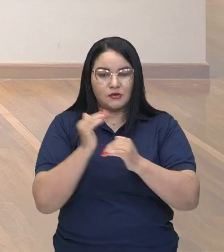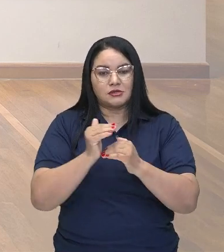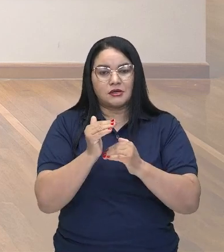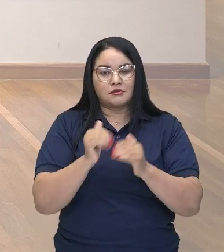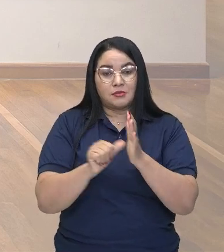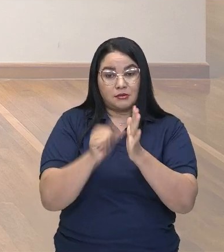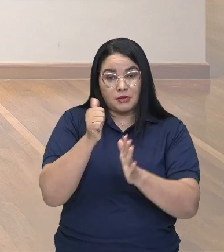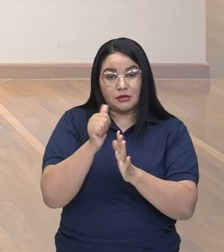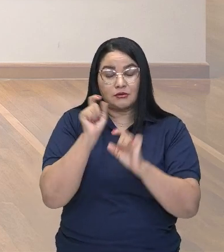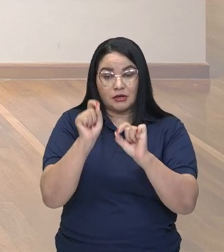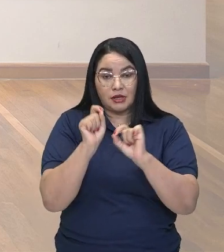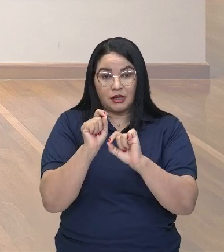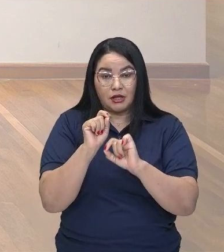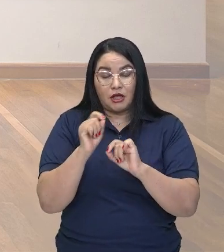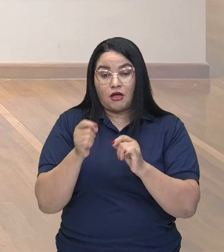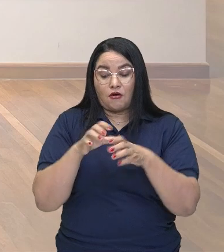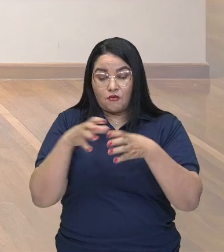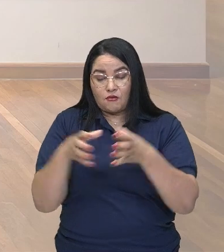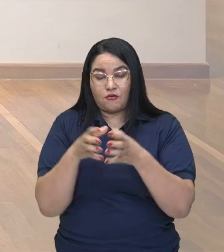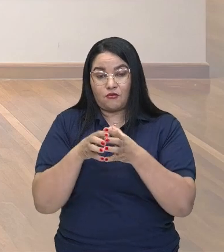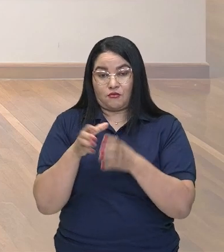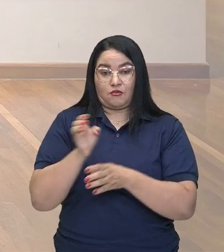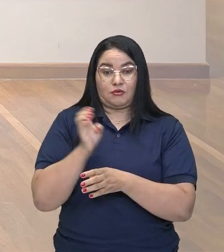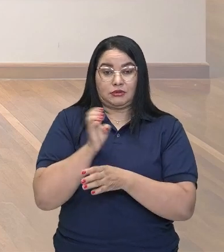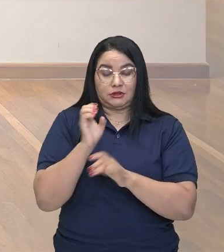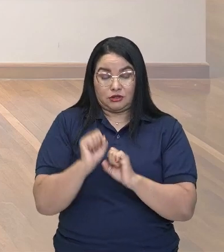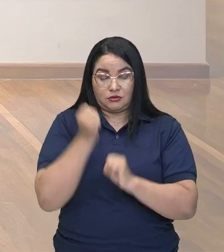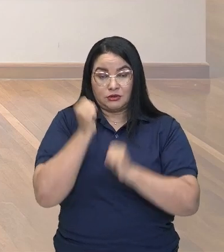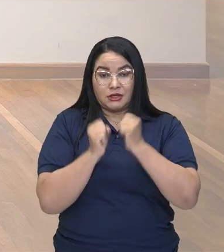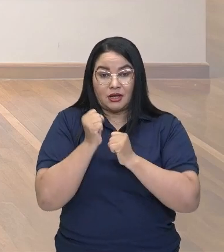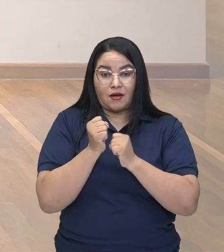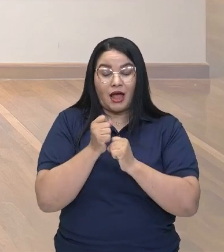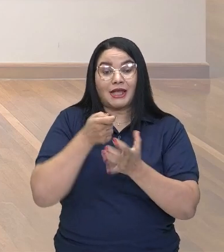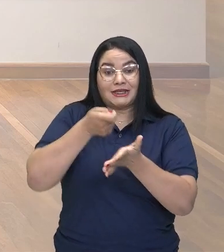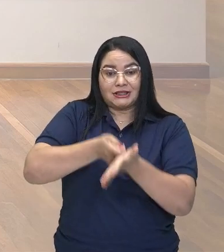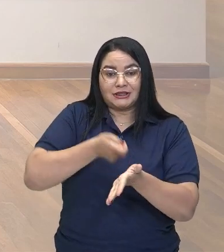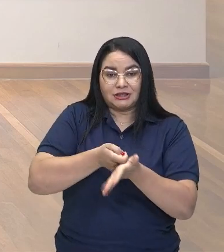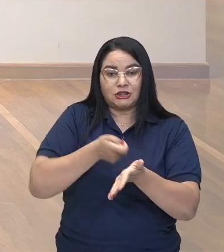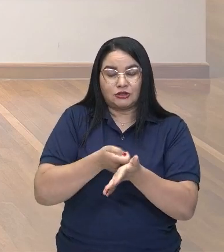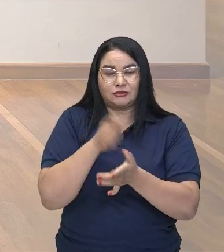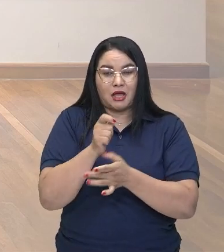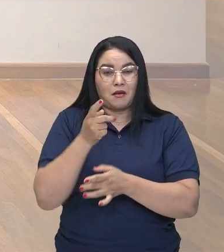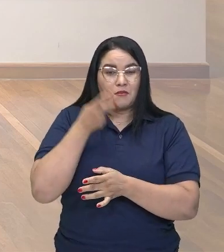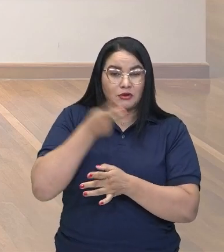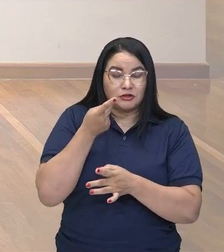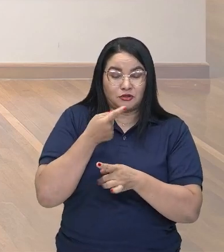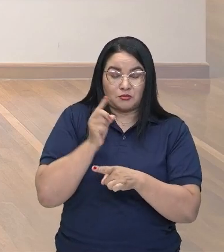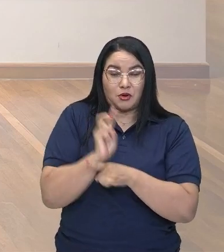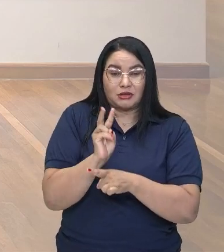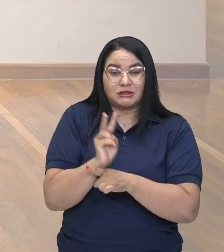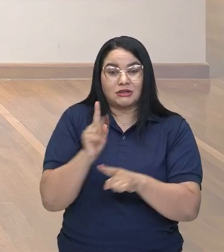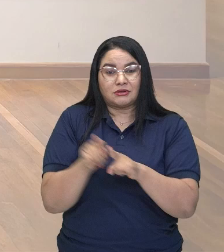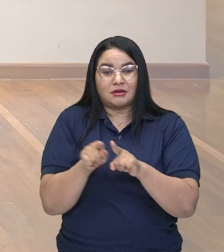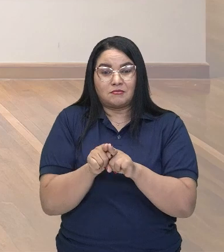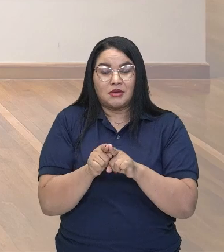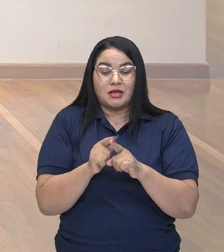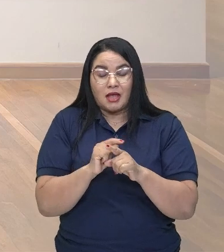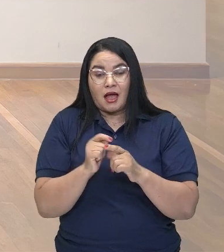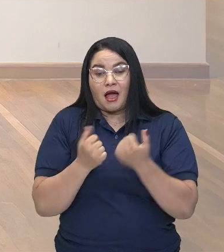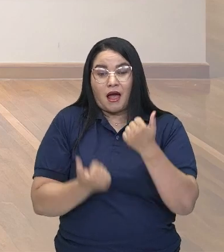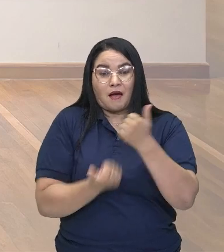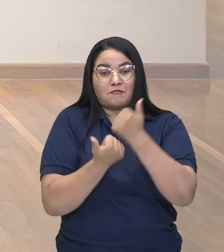burguesia industrial, que exige, né, uma política de proteção e apoio financeiro ao setor,